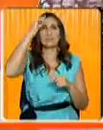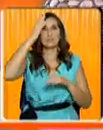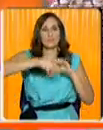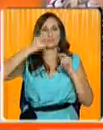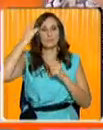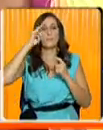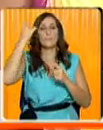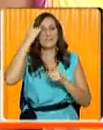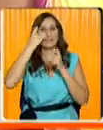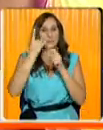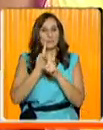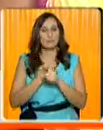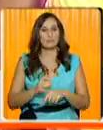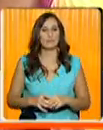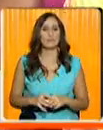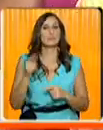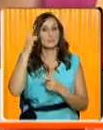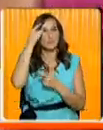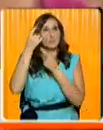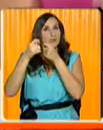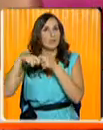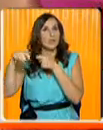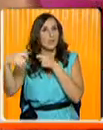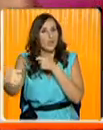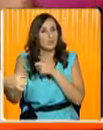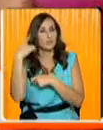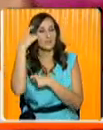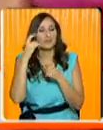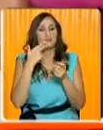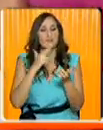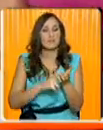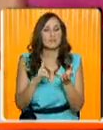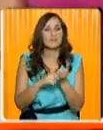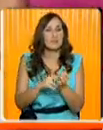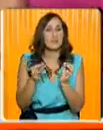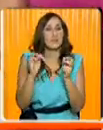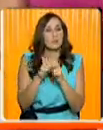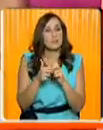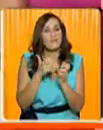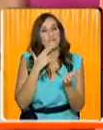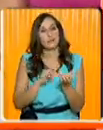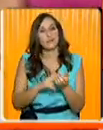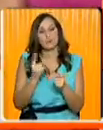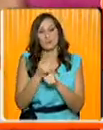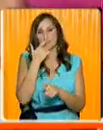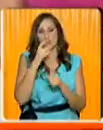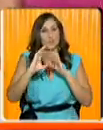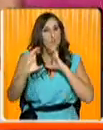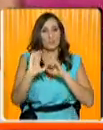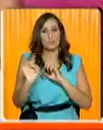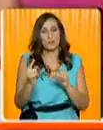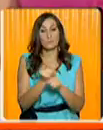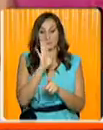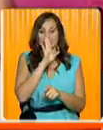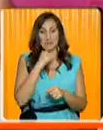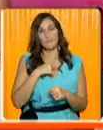Consegui pensar numa coisa. Espera. Isto demorou, espera. E eu acho que esse é o verdadeiro problema do não entendimento, porque